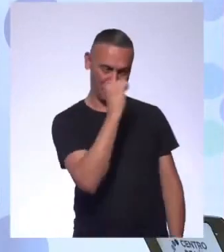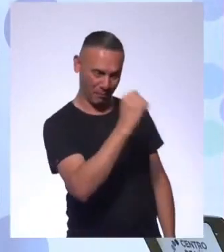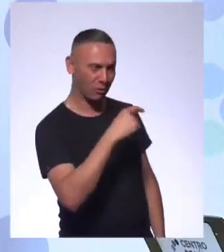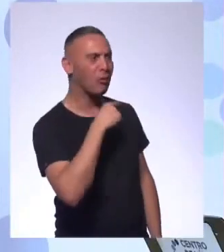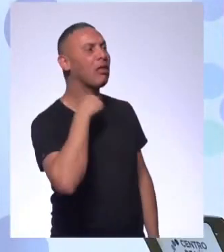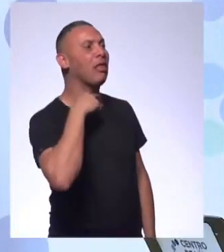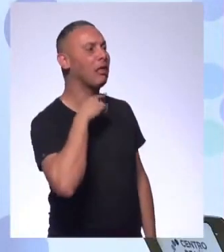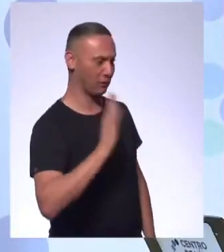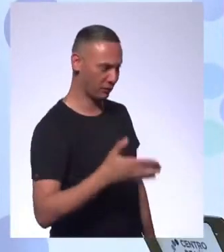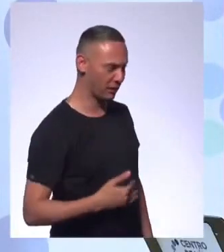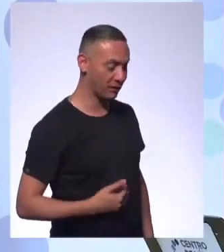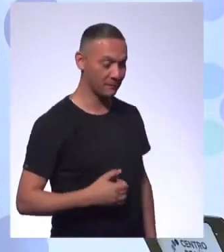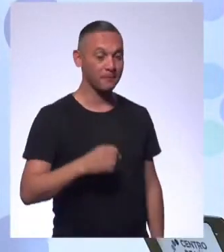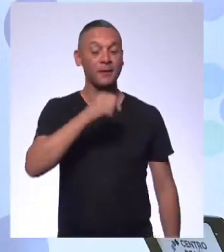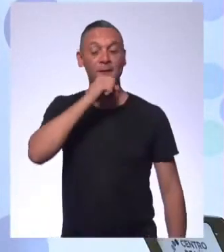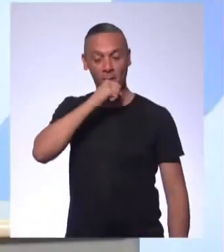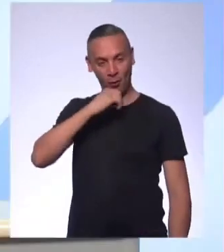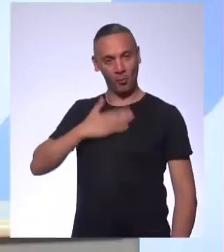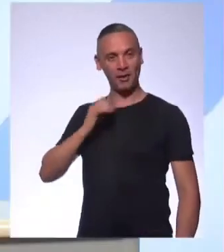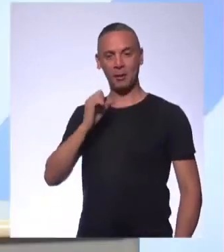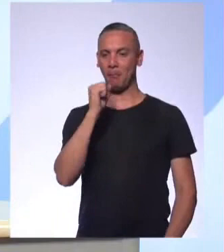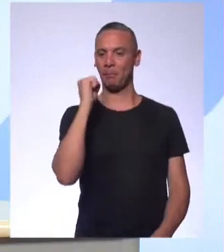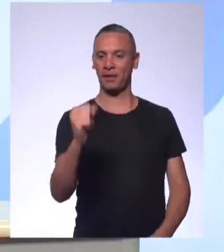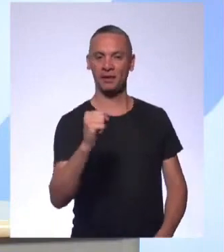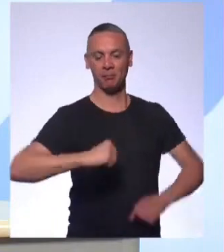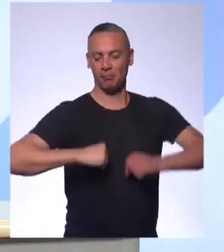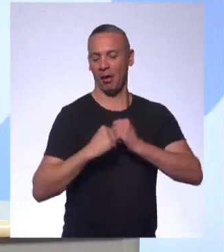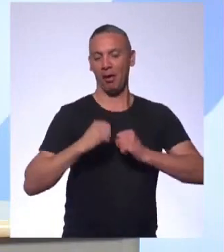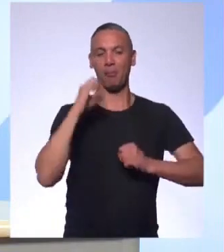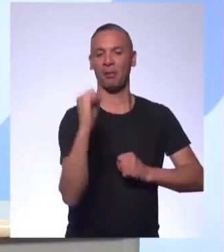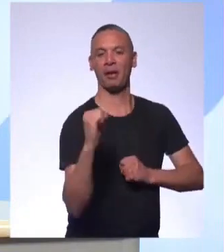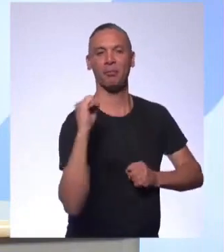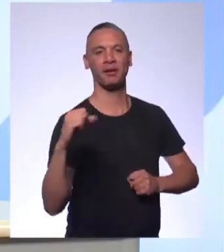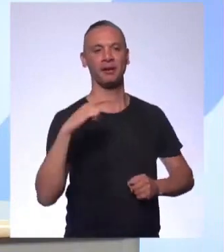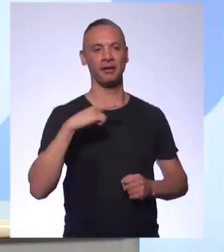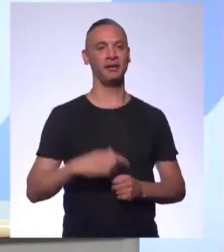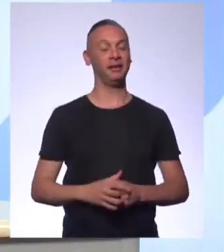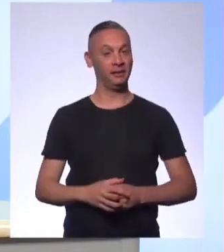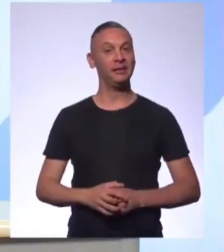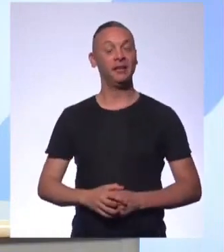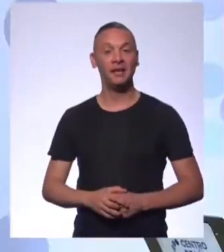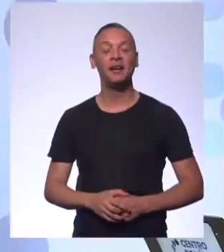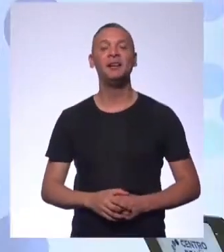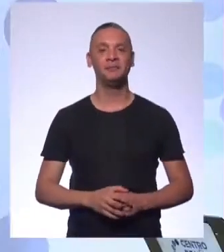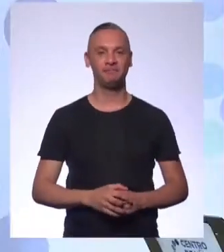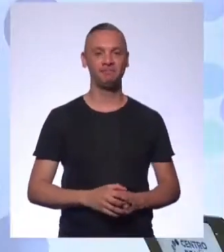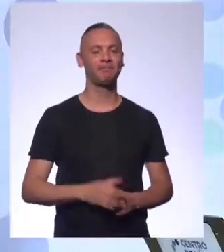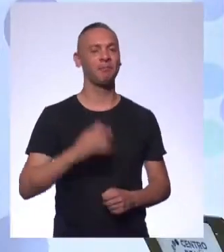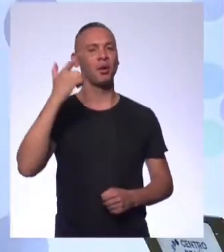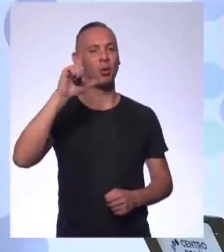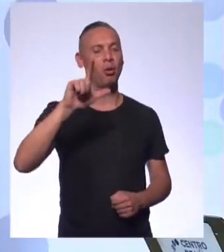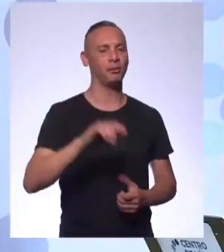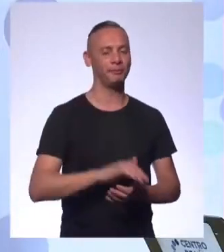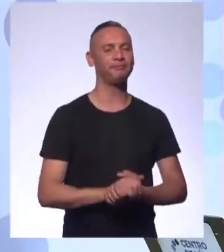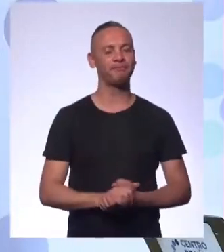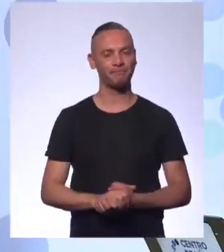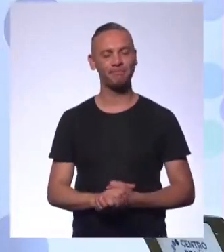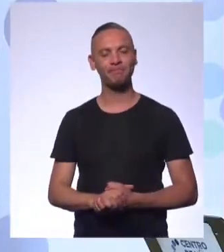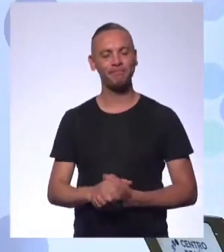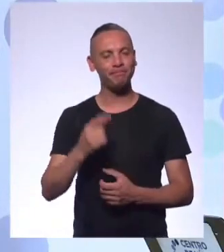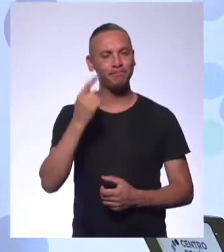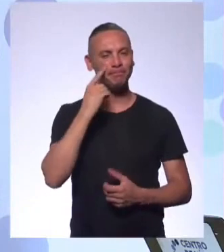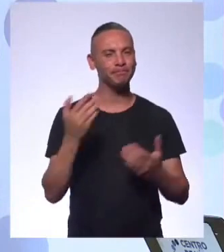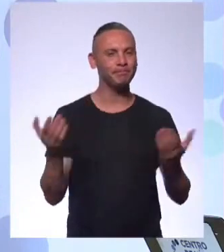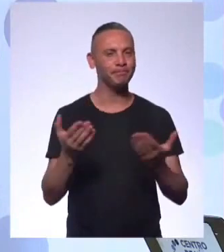Não, que é isso? Minha não. avó matava. A minha avó, minha mãe, minha avó, nossa, Outros tempos. Olha só, vamos lá